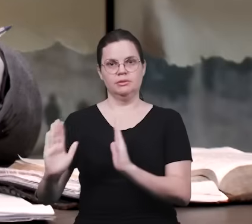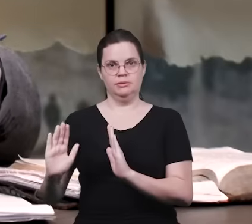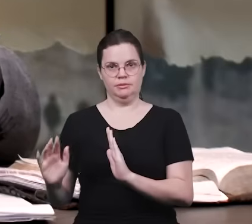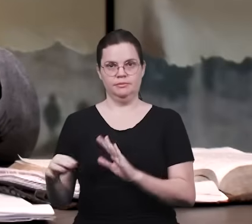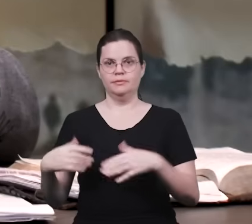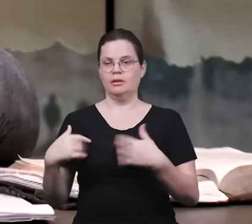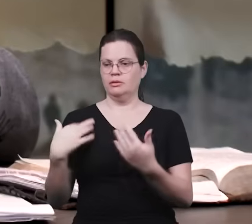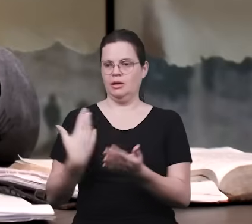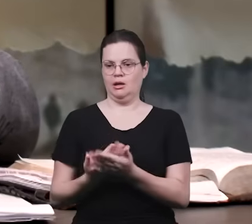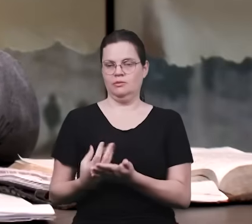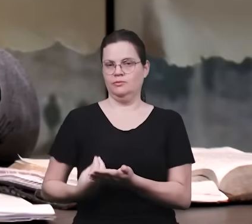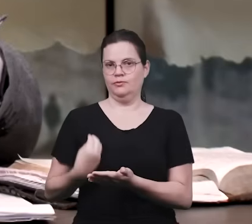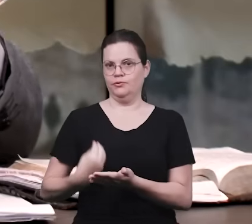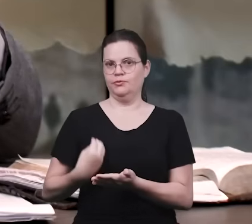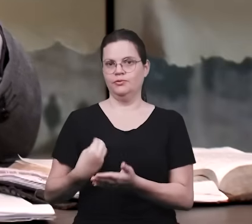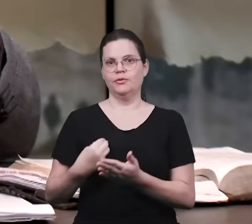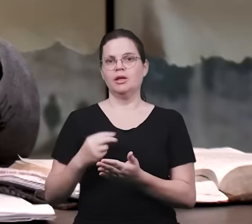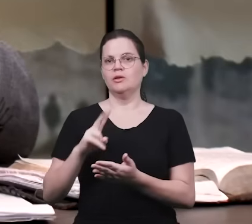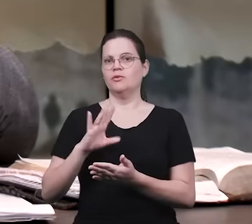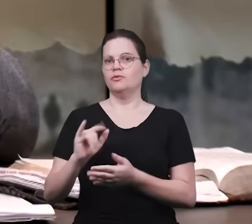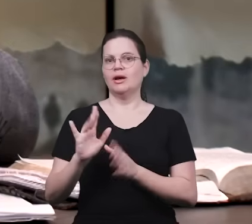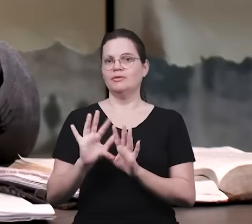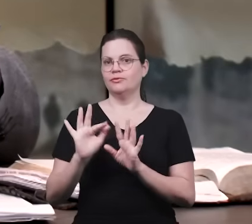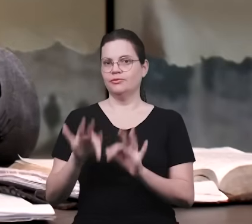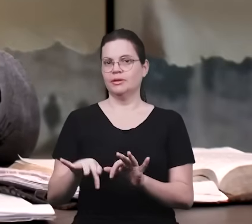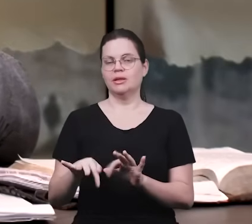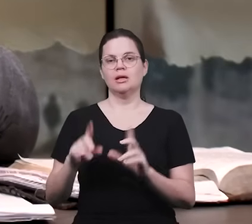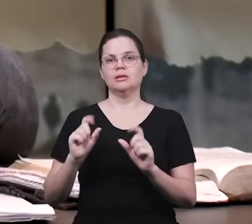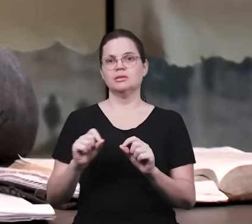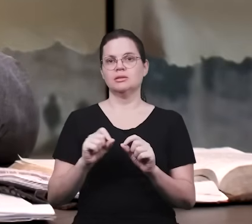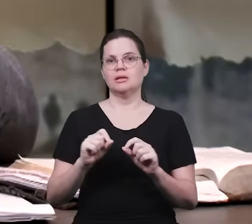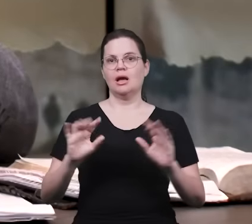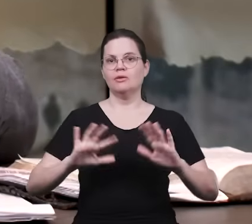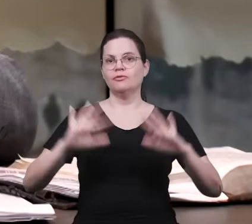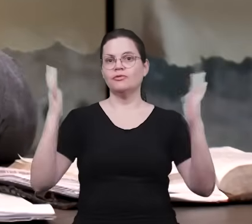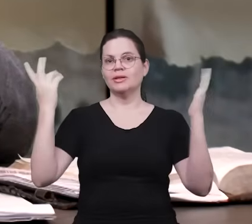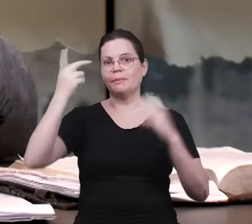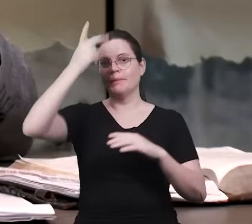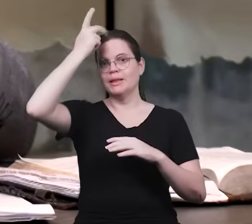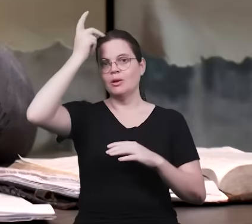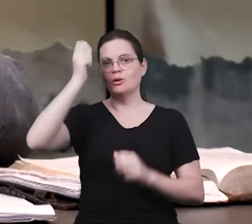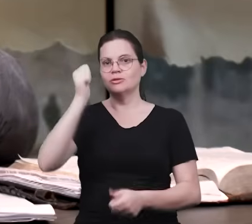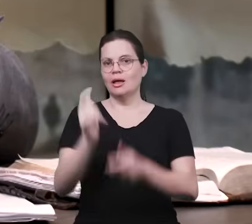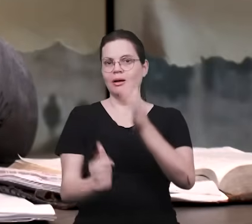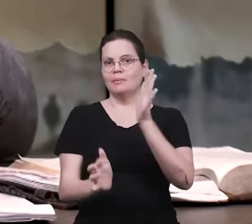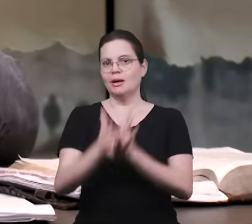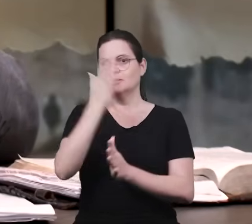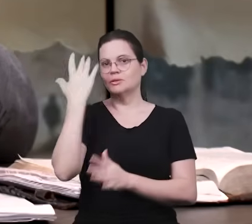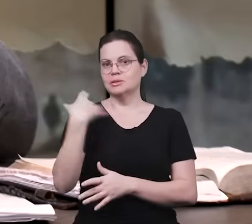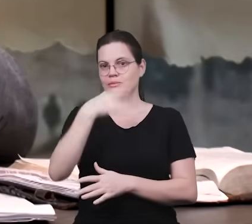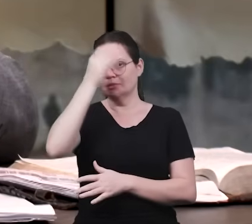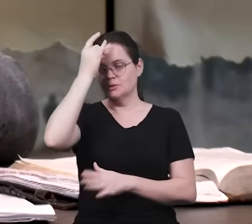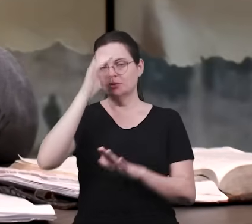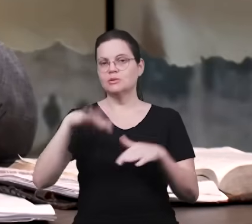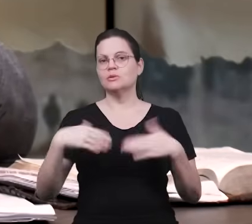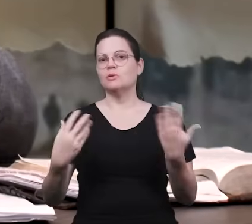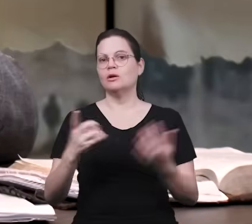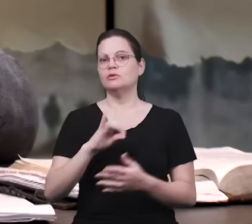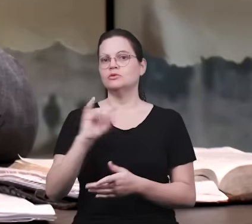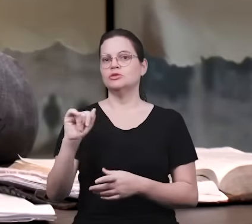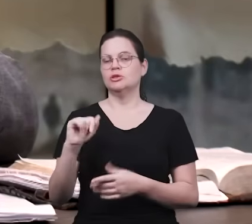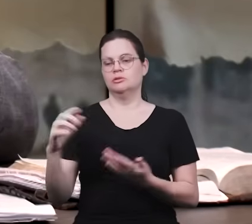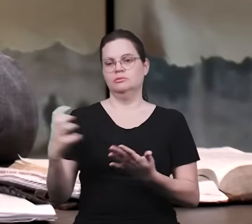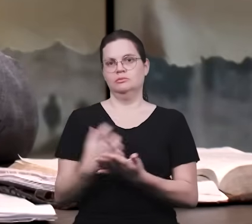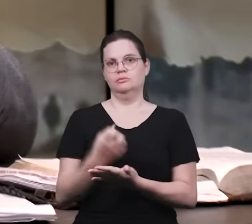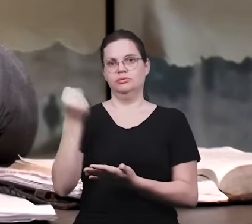até aqui, está vivendo até aqui, só vai encerrar essa festa do Pentecostes, só vai encerrar quando se der o